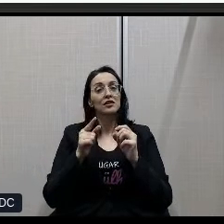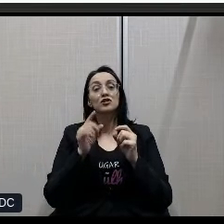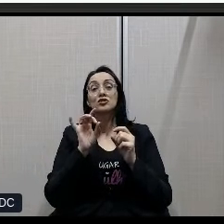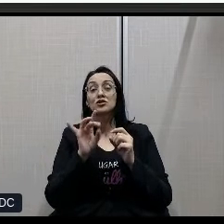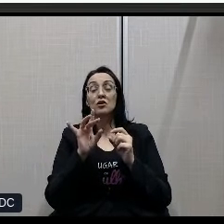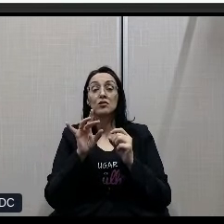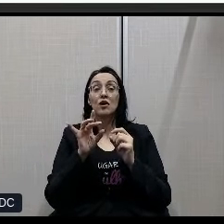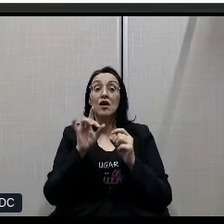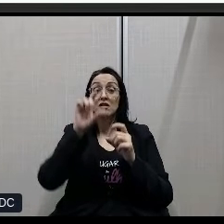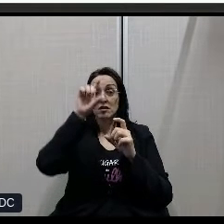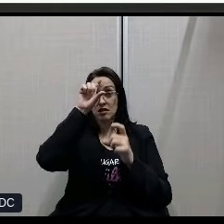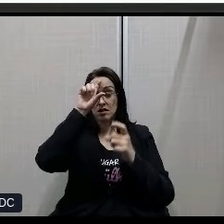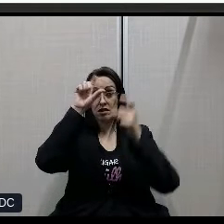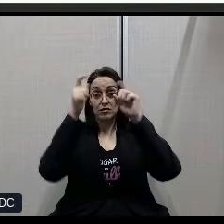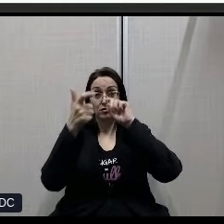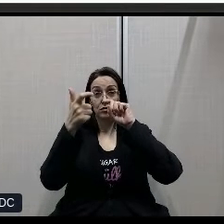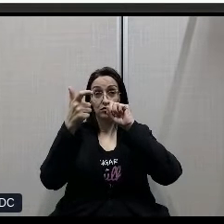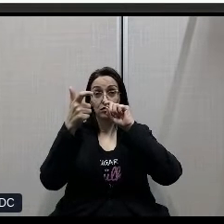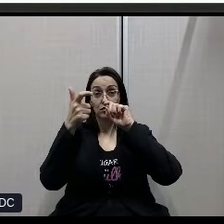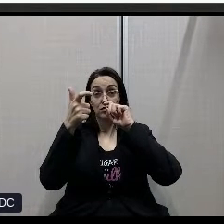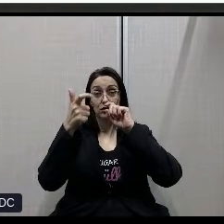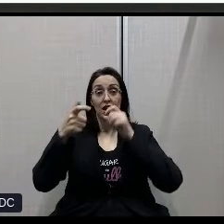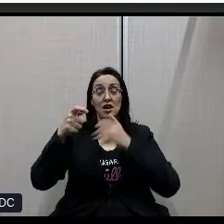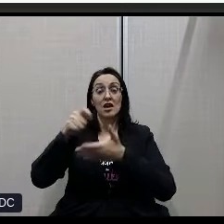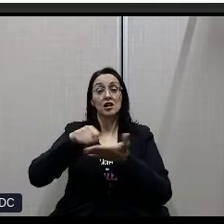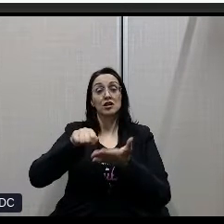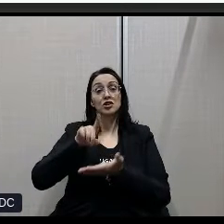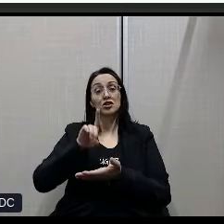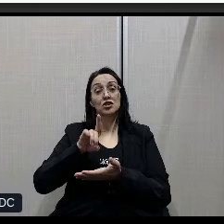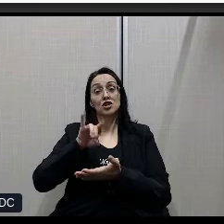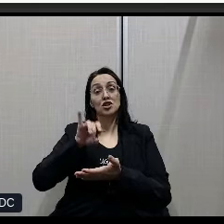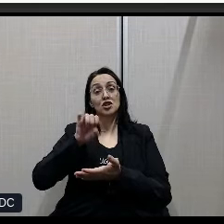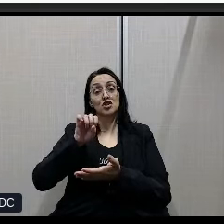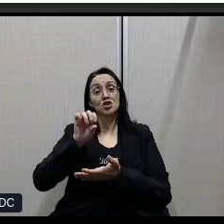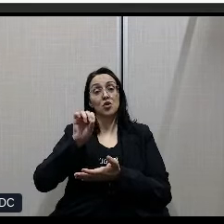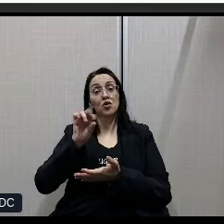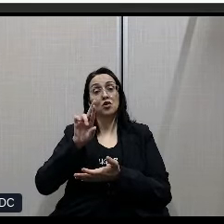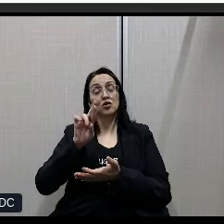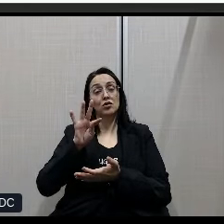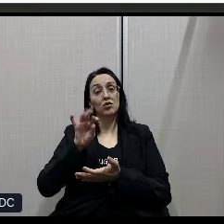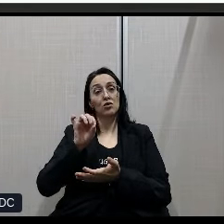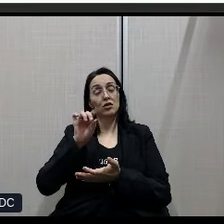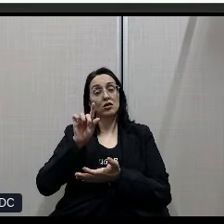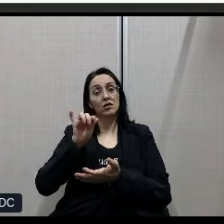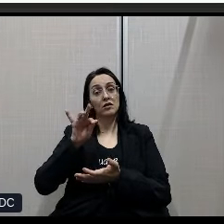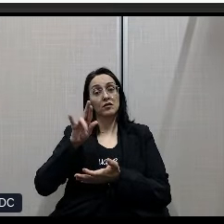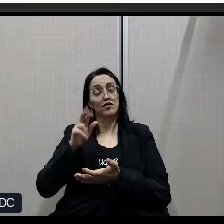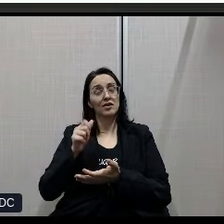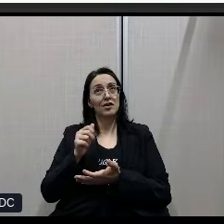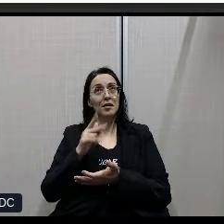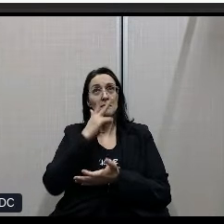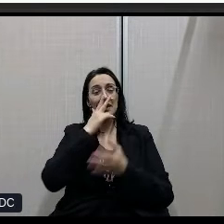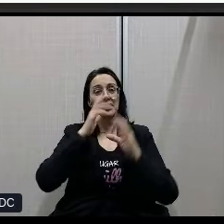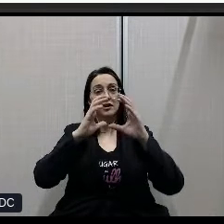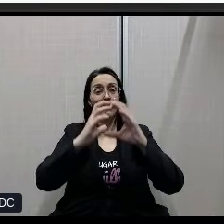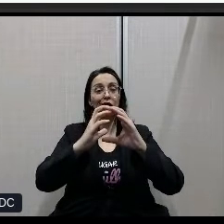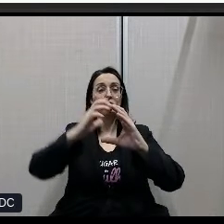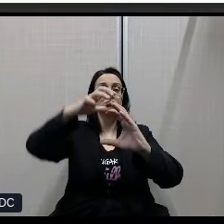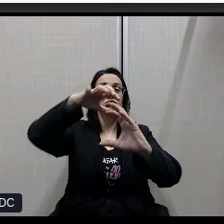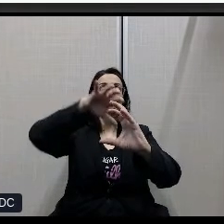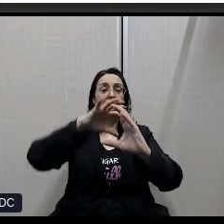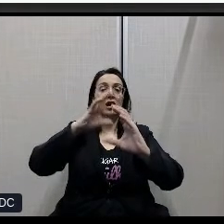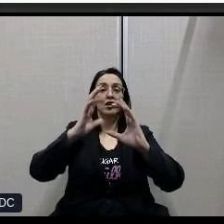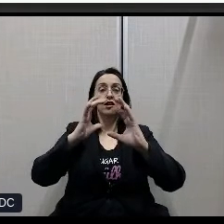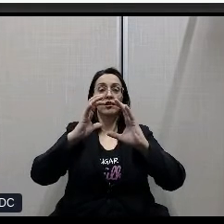do transtorno da expressão escrita, da desortografia, que ele fica um pouquinho mais atrás no cérebro,